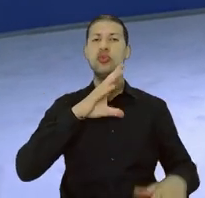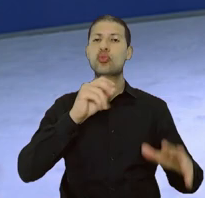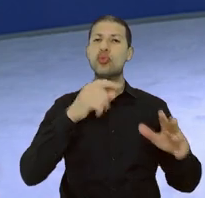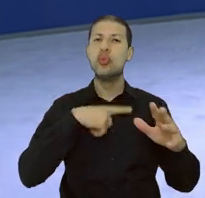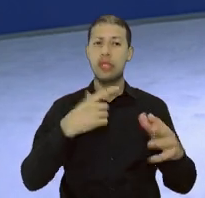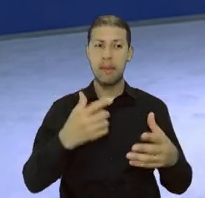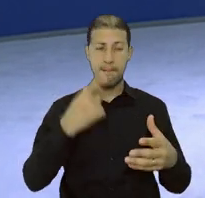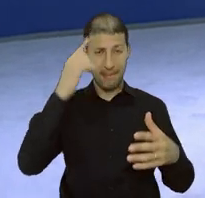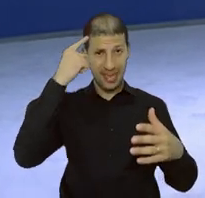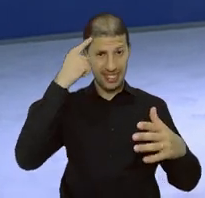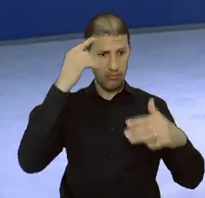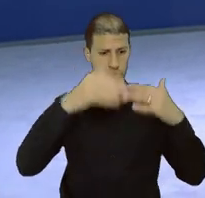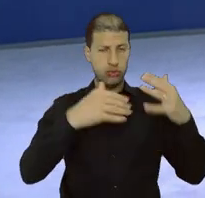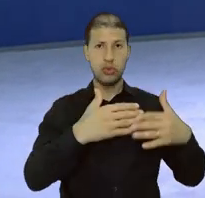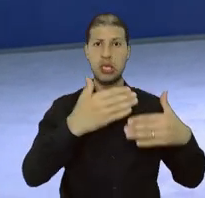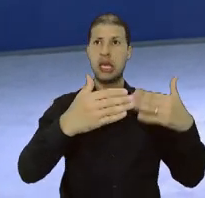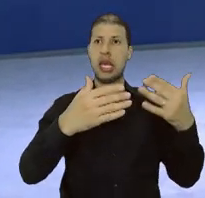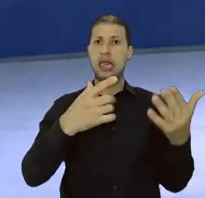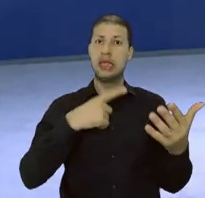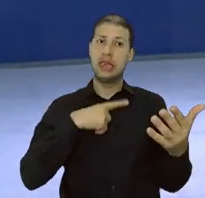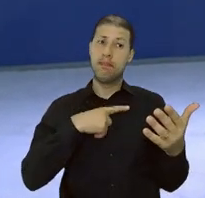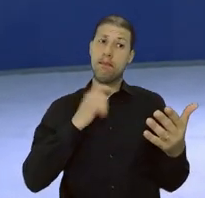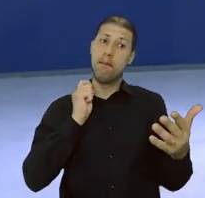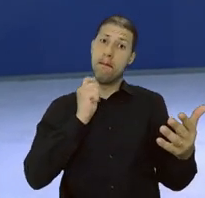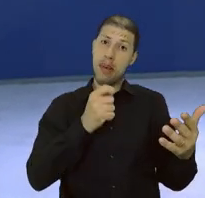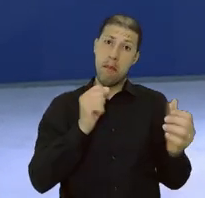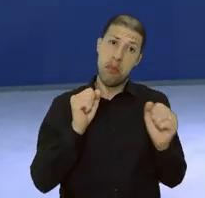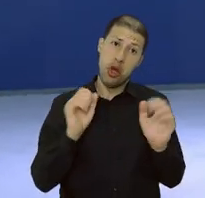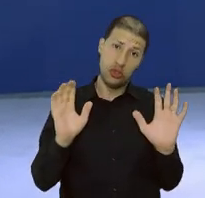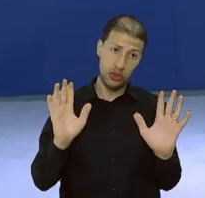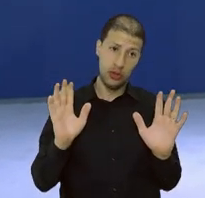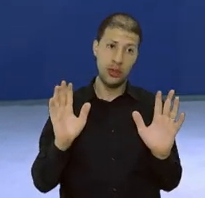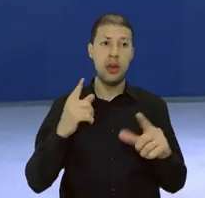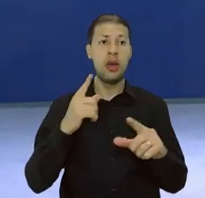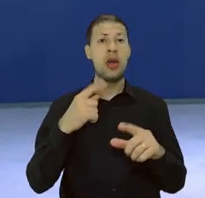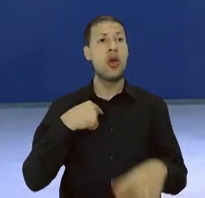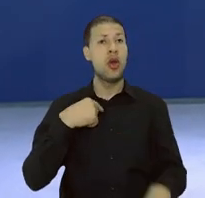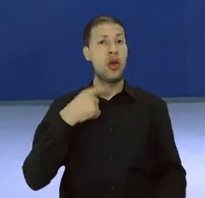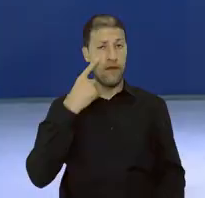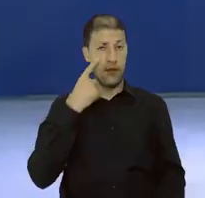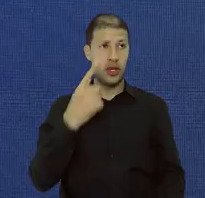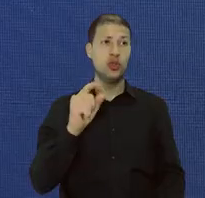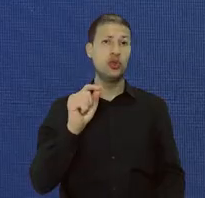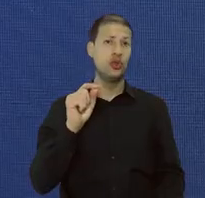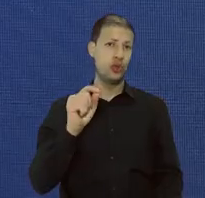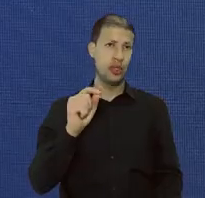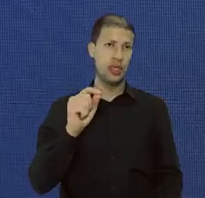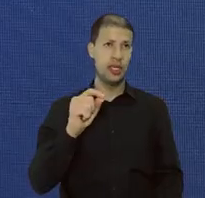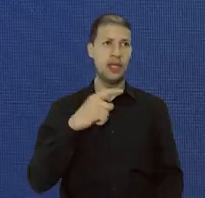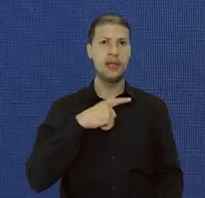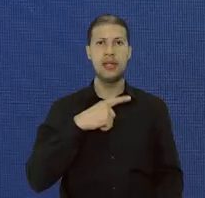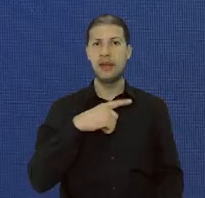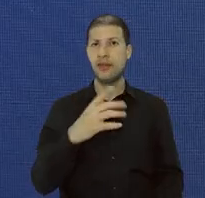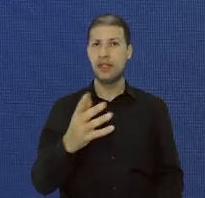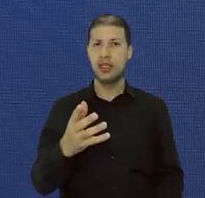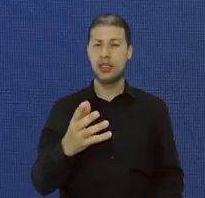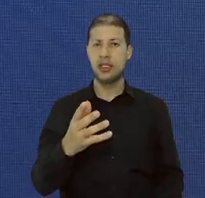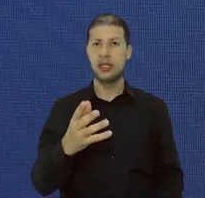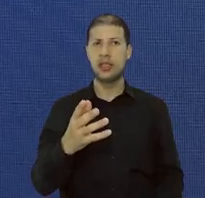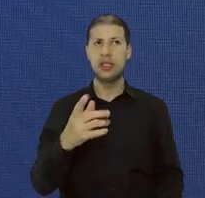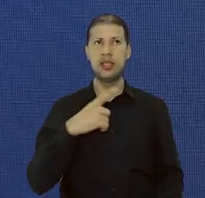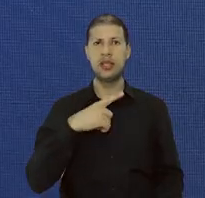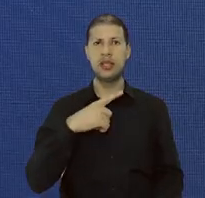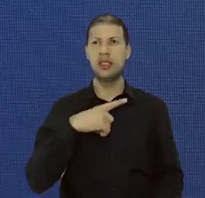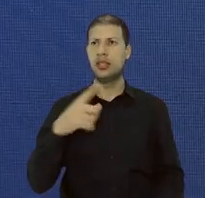especificamente então tipo se apagar o que eu enxergo é que existe teve uma um corte de